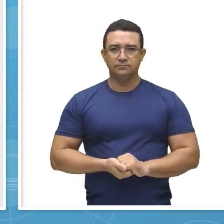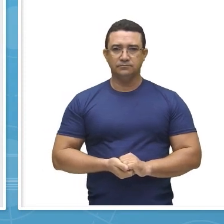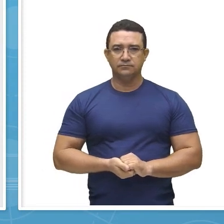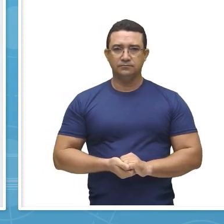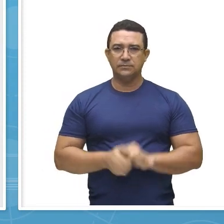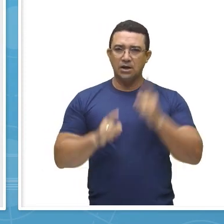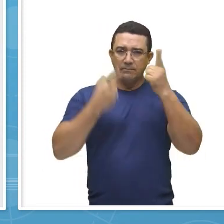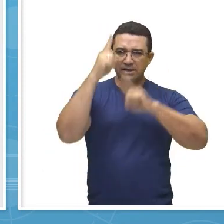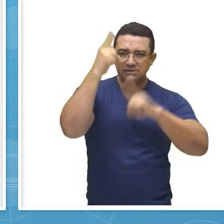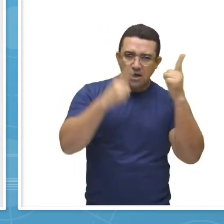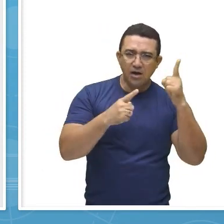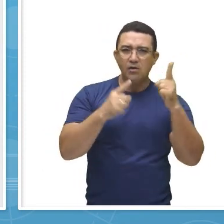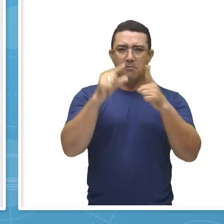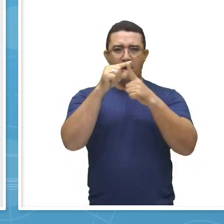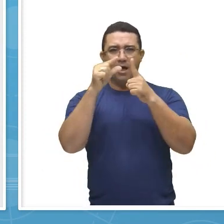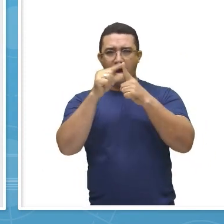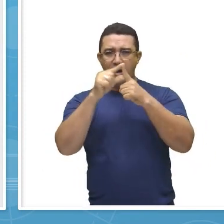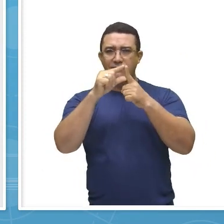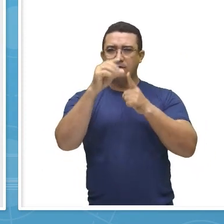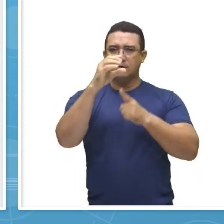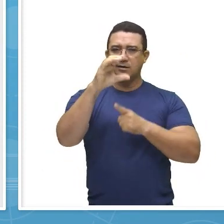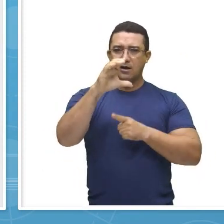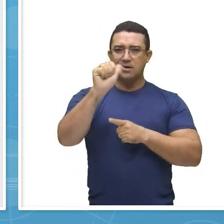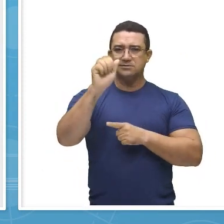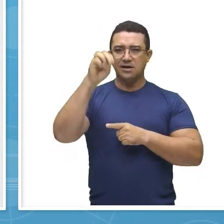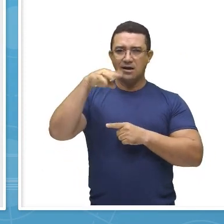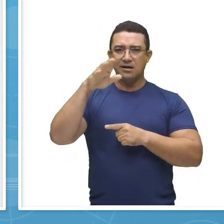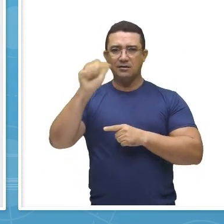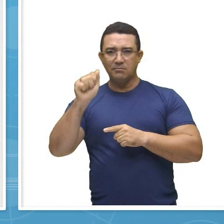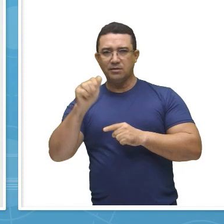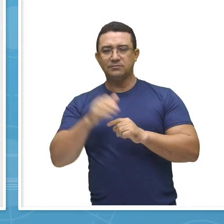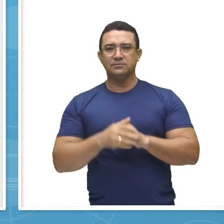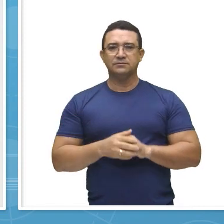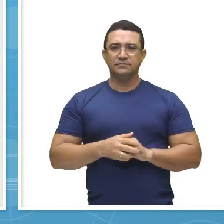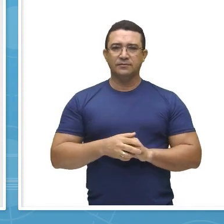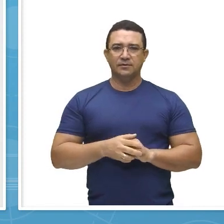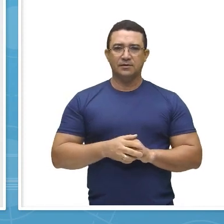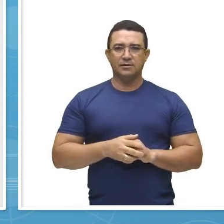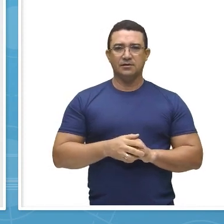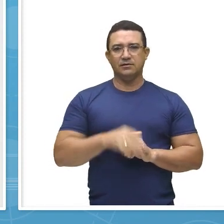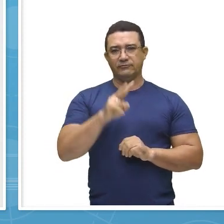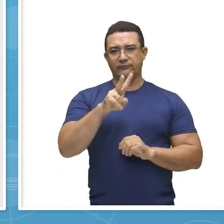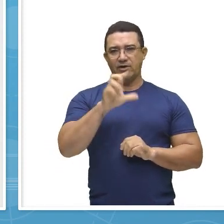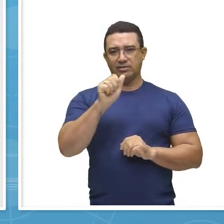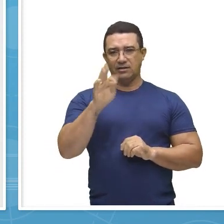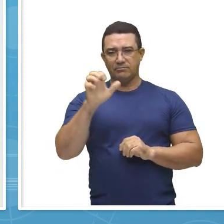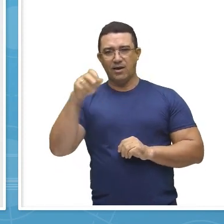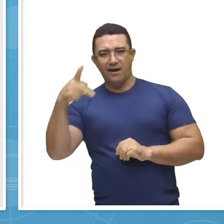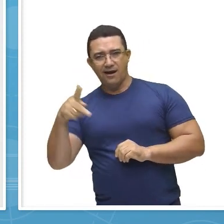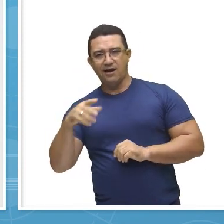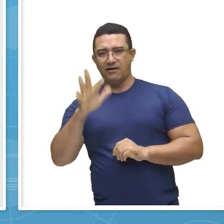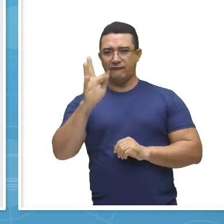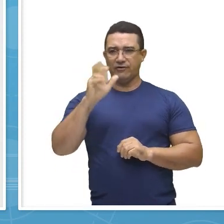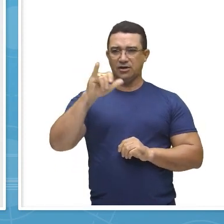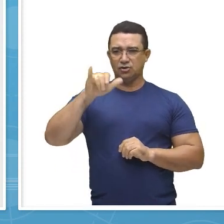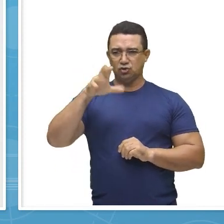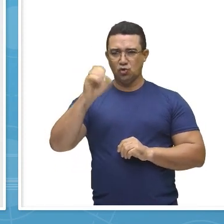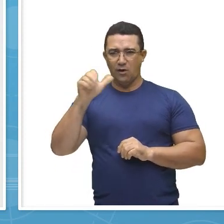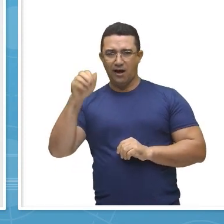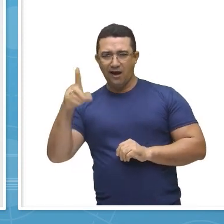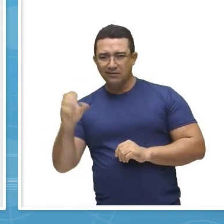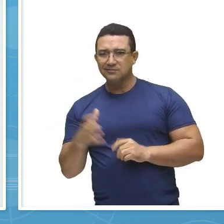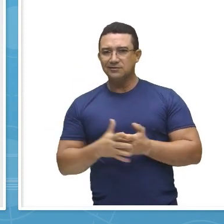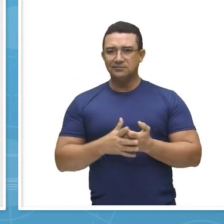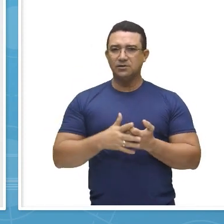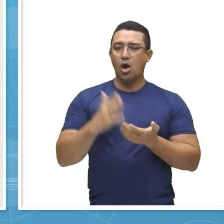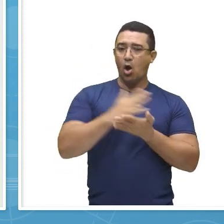expressões, feijoada, vatapá, são exemplos de contribuições. No caso, nós temos o açaí, a mandioca, são heranças indígenas, o pop, o